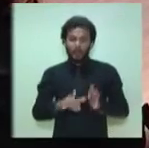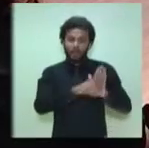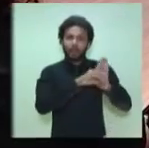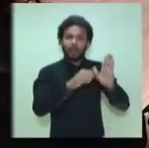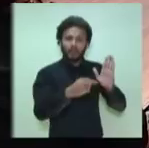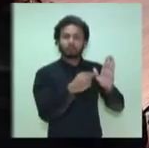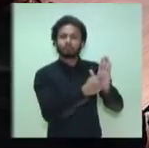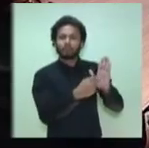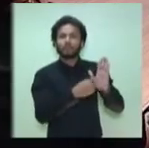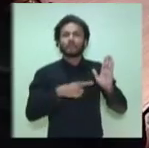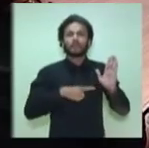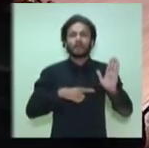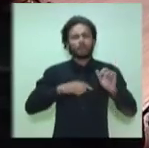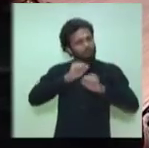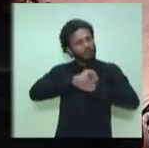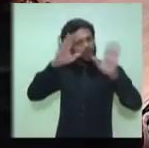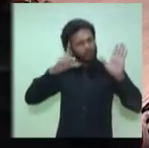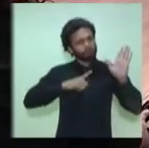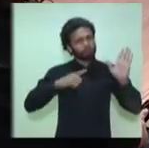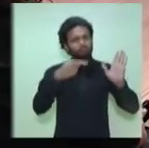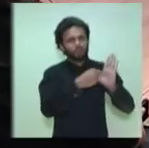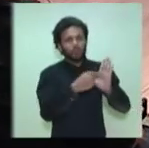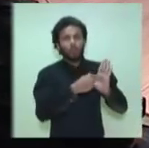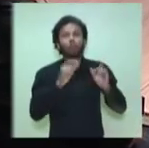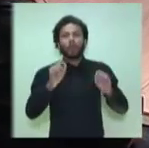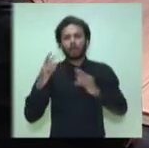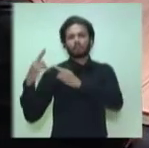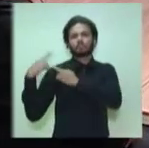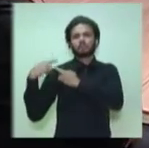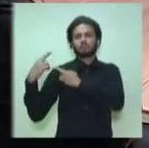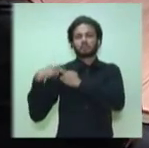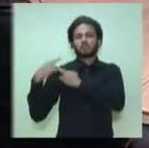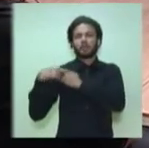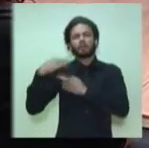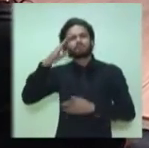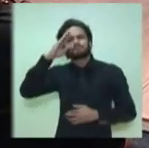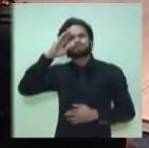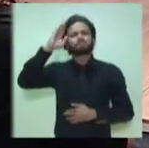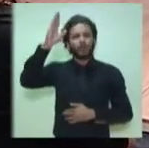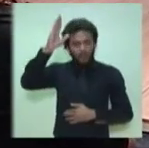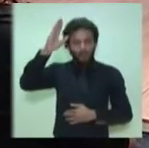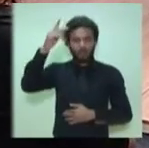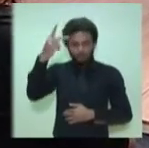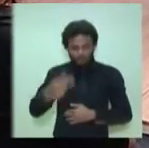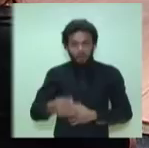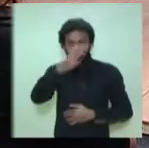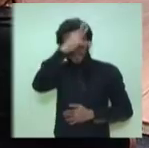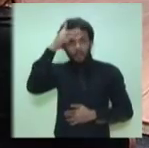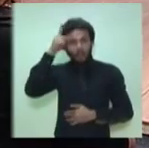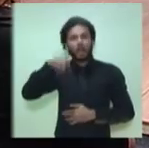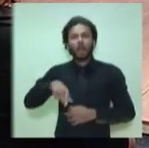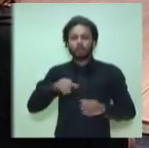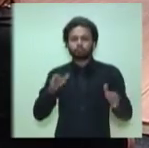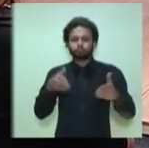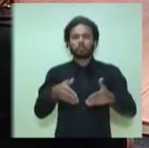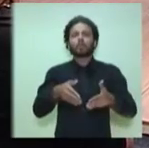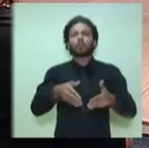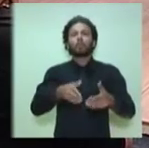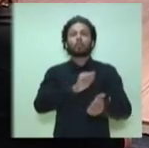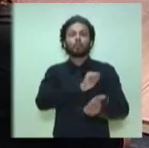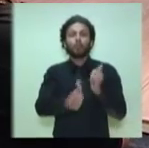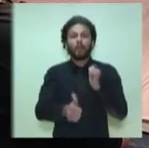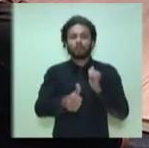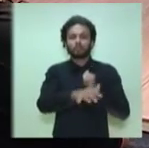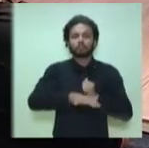do município de Manaus, ela é muito clara. Ela diz que a responsabilidade prioritária do município é com o esporte comunitário, é